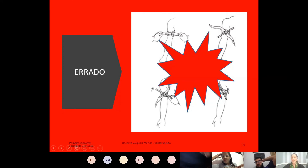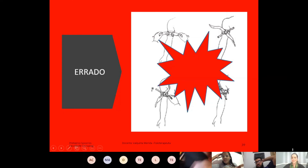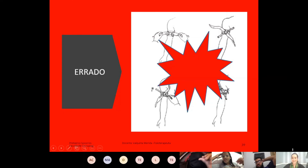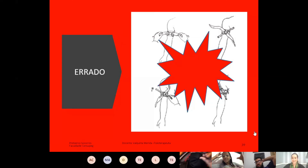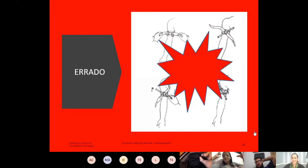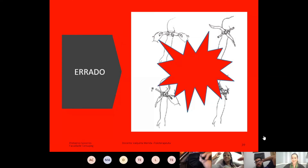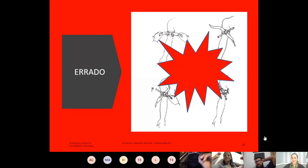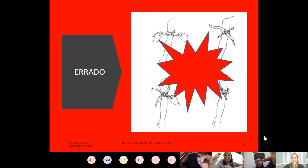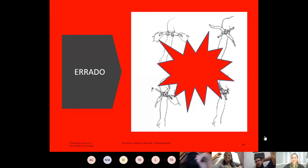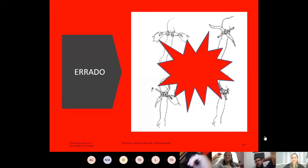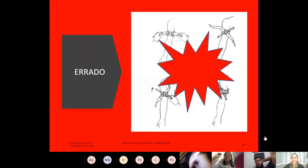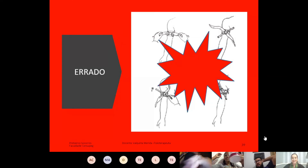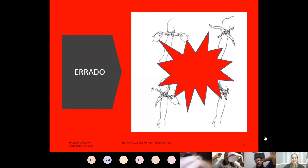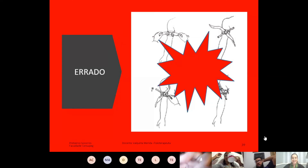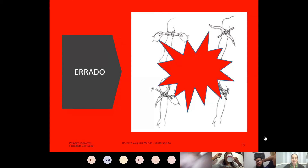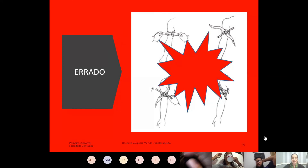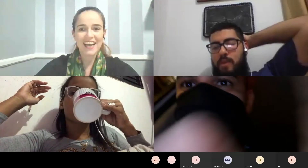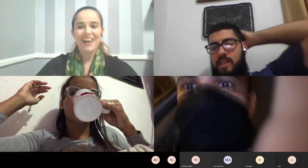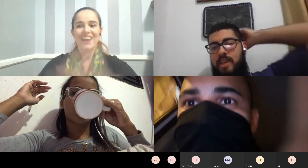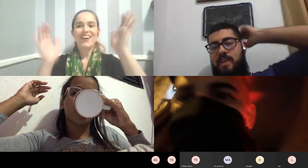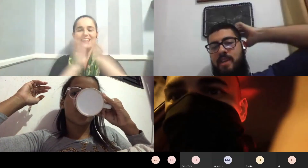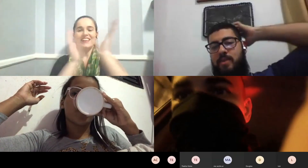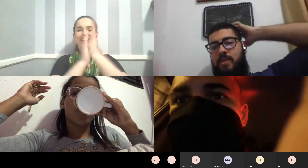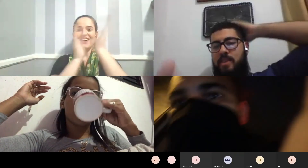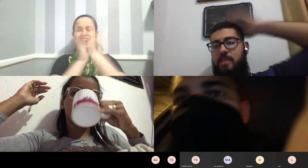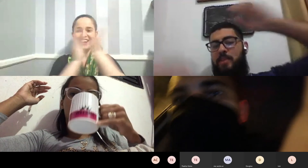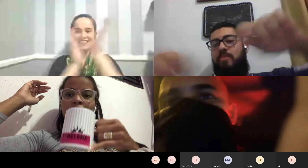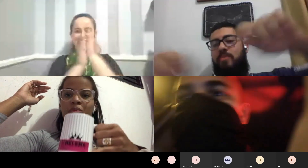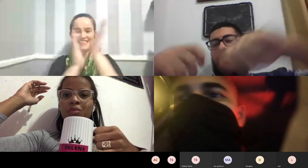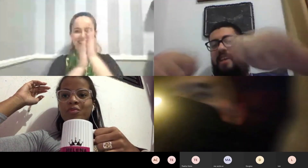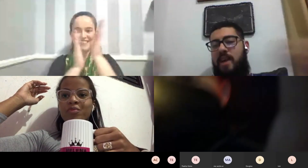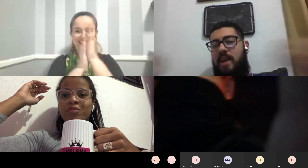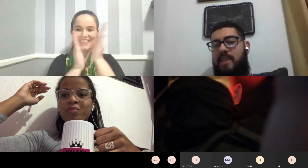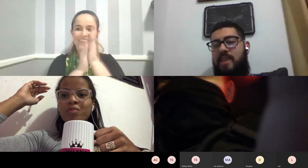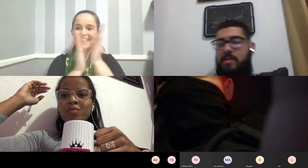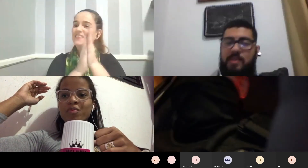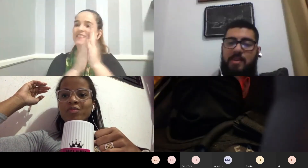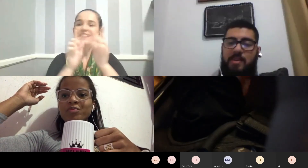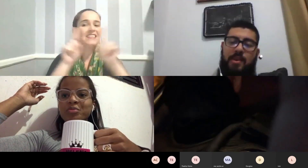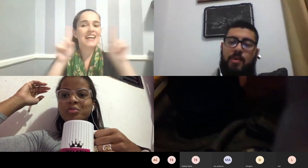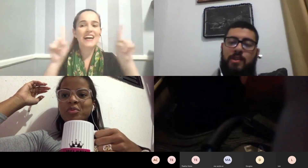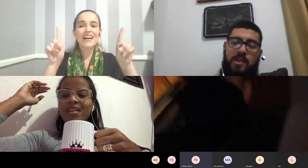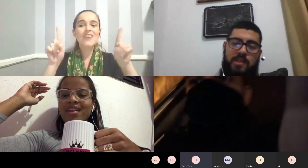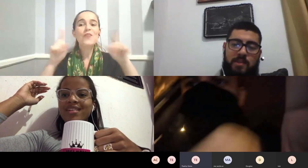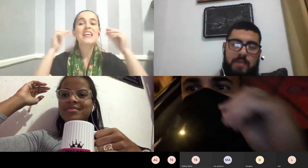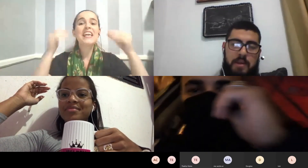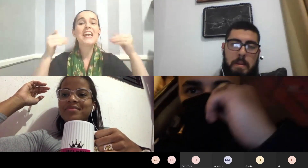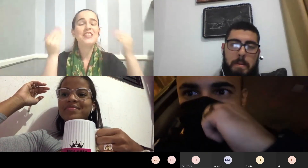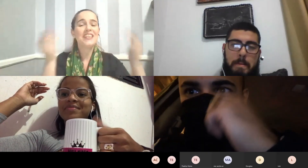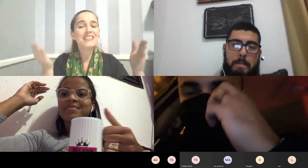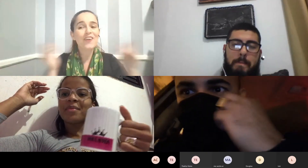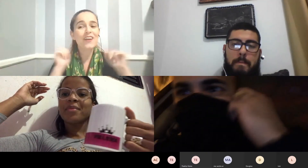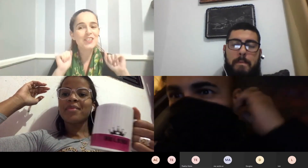Deixa eu até voltar aqui, ó. Não, é porque eu achei que ia dar o exemplo de como fazer a amarração, entendeu? Não em qual Não, situação. o